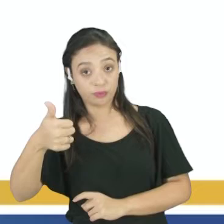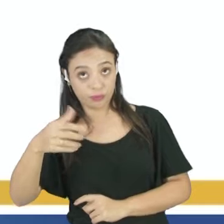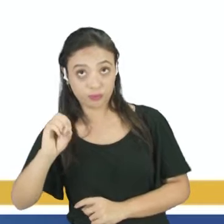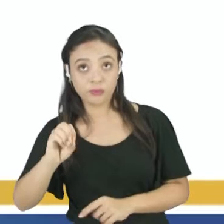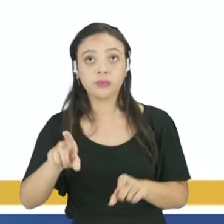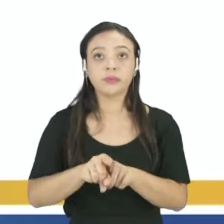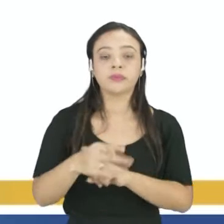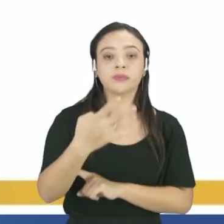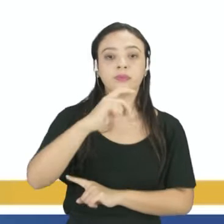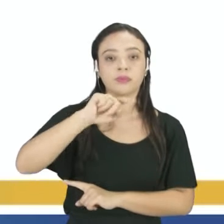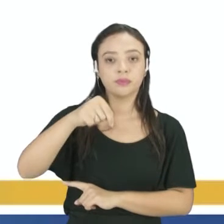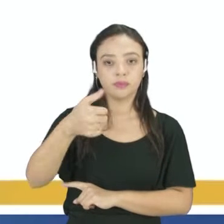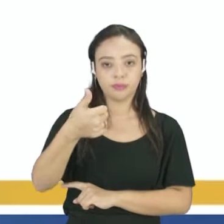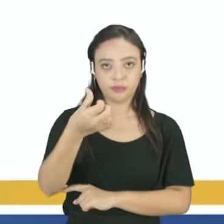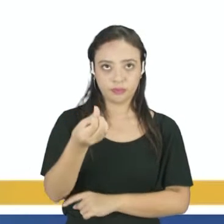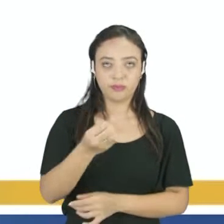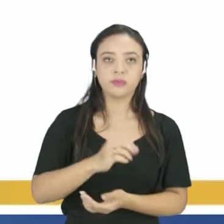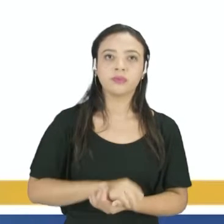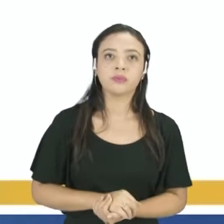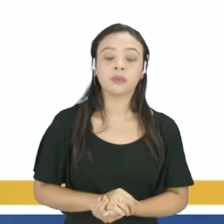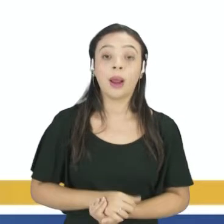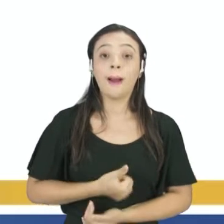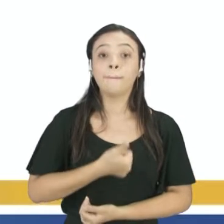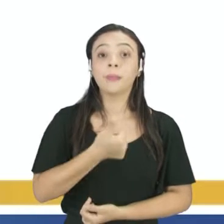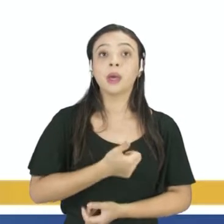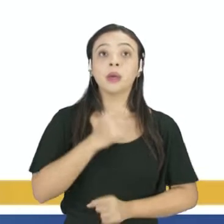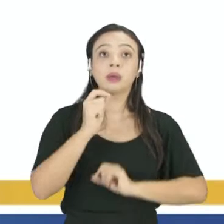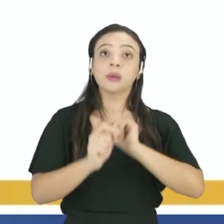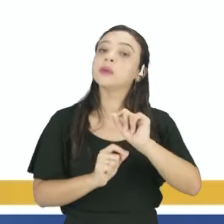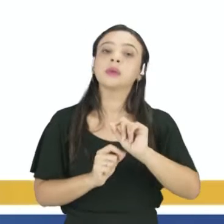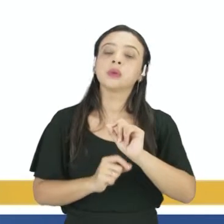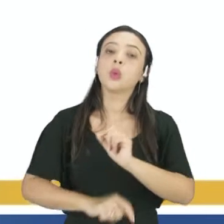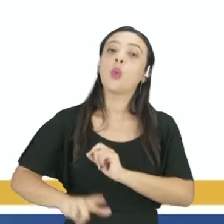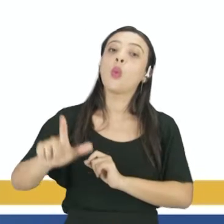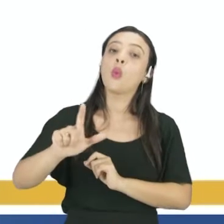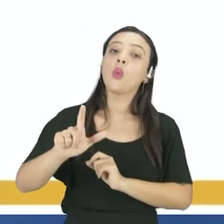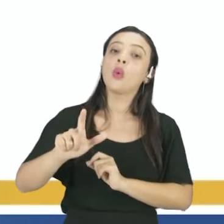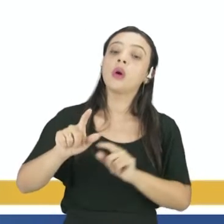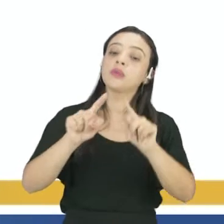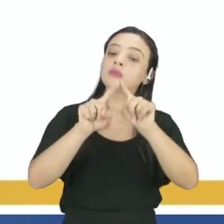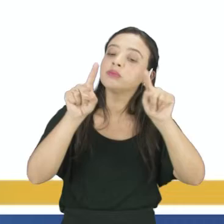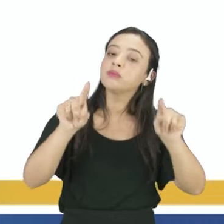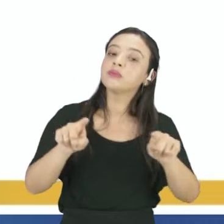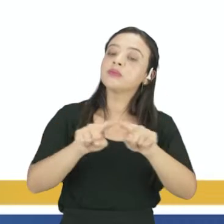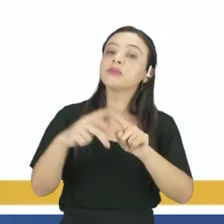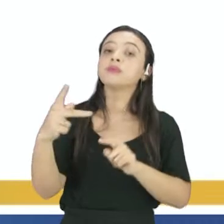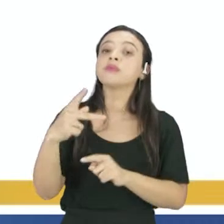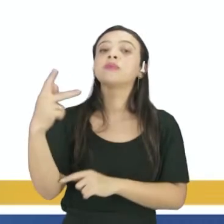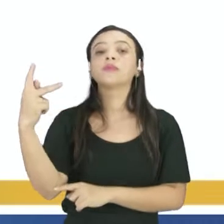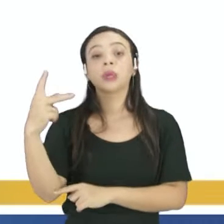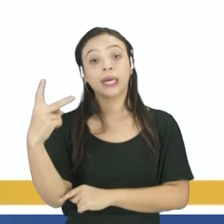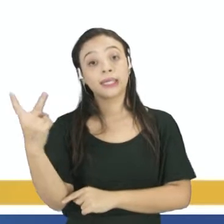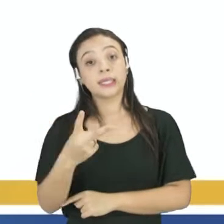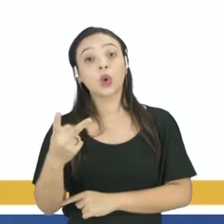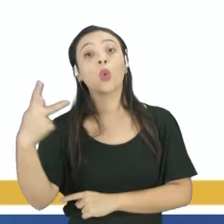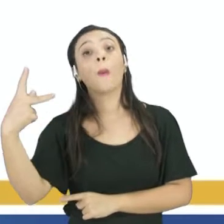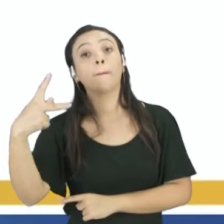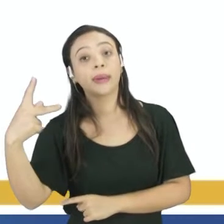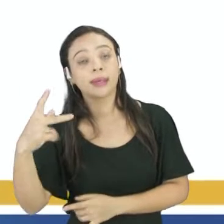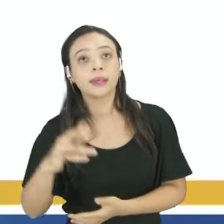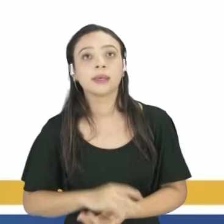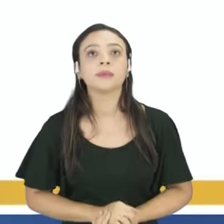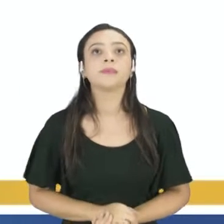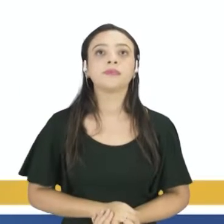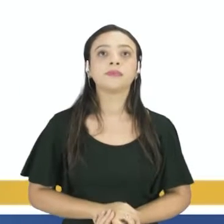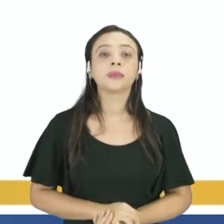que vieram esses pontos? Ó, a primeira coordenada vai ser o lado do quadrado e a segunda vai ser o perímetro. Se o lado mede 1, o perímetro